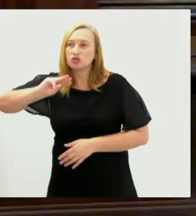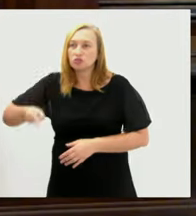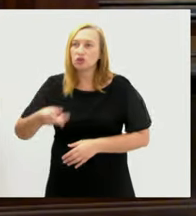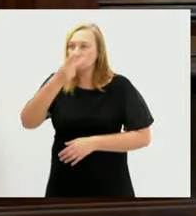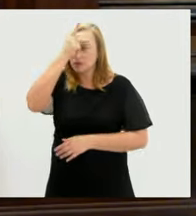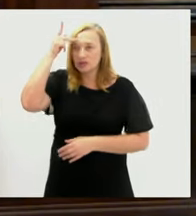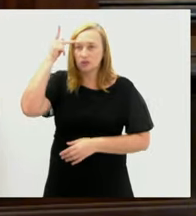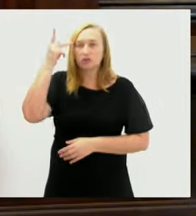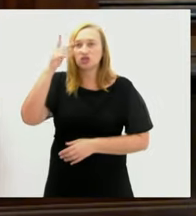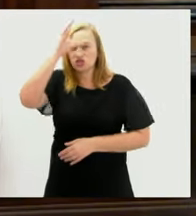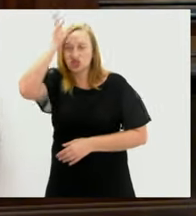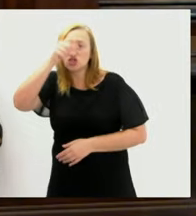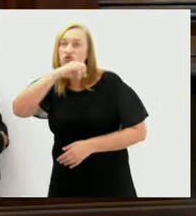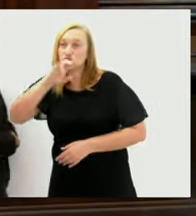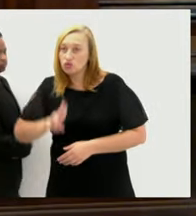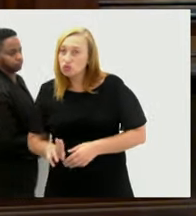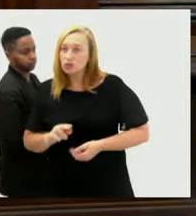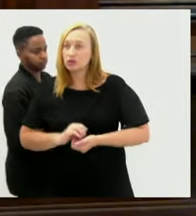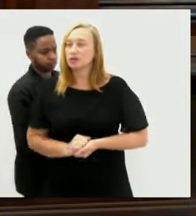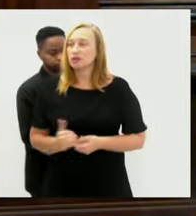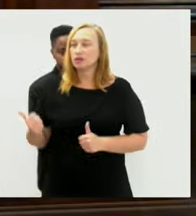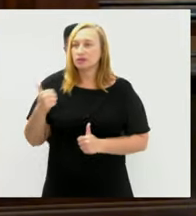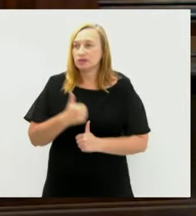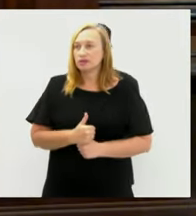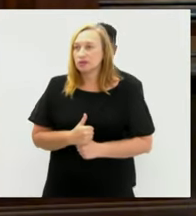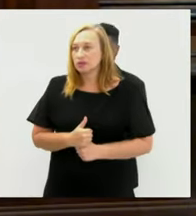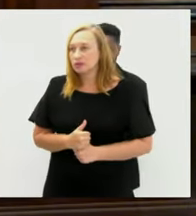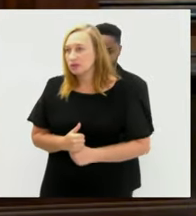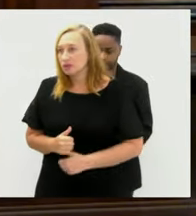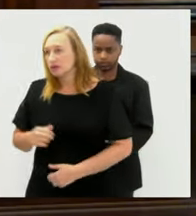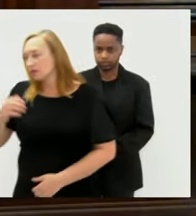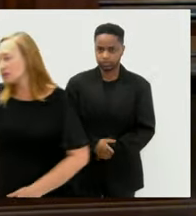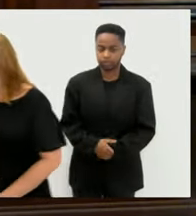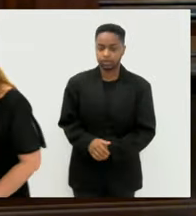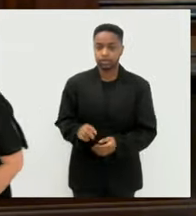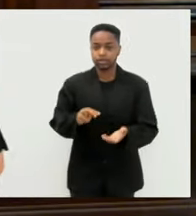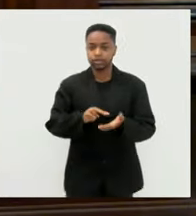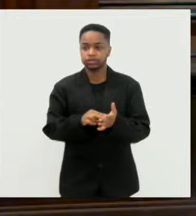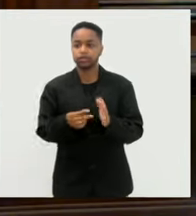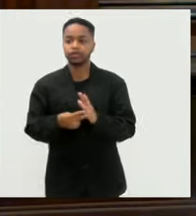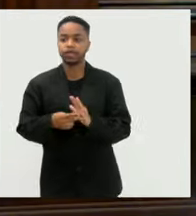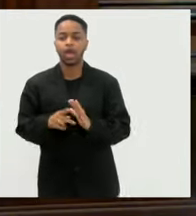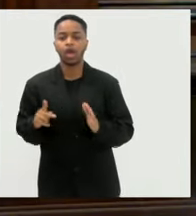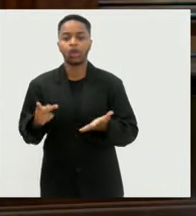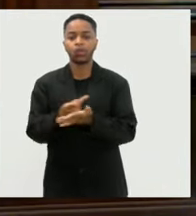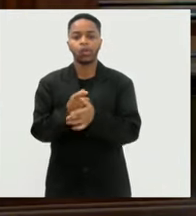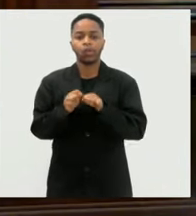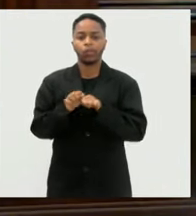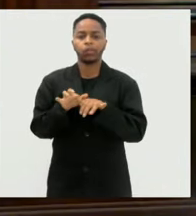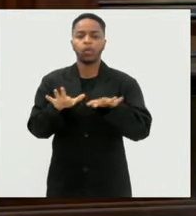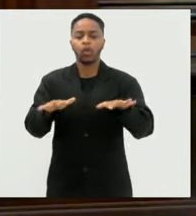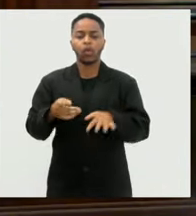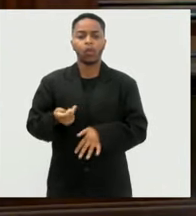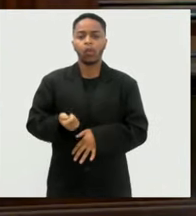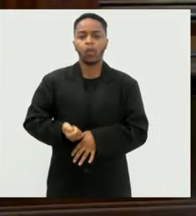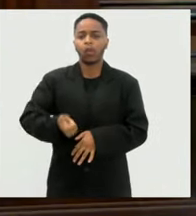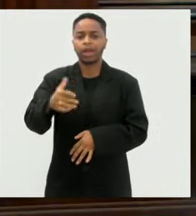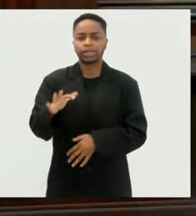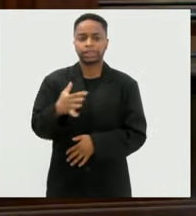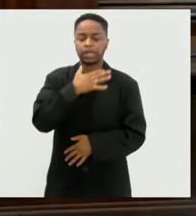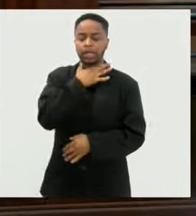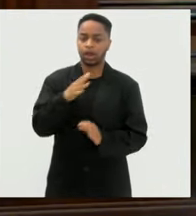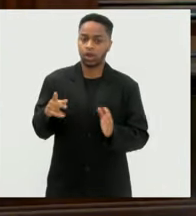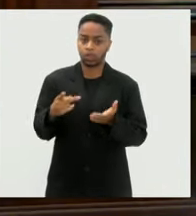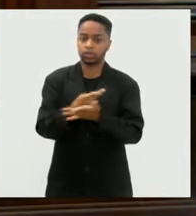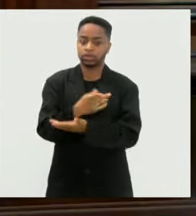infectadas. Isso significa que a gente está numa pandemia, que a gente está na portinha de um colapso